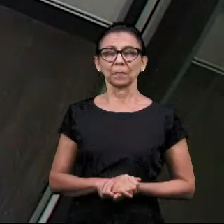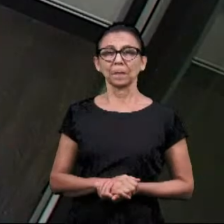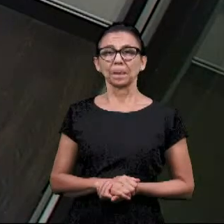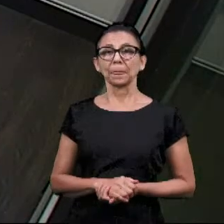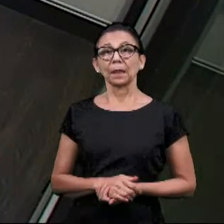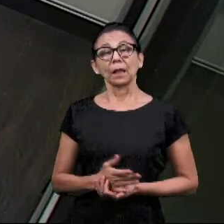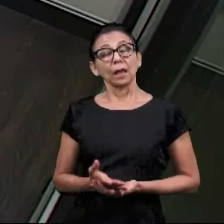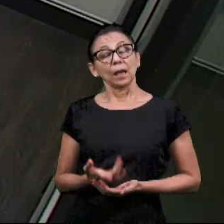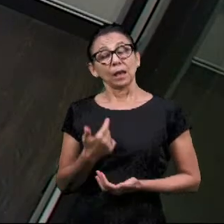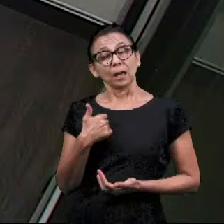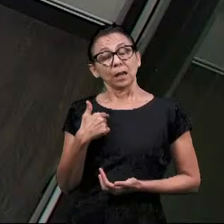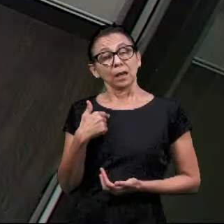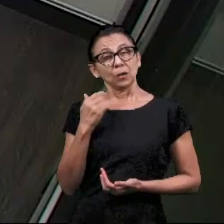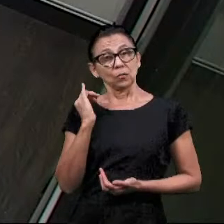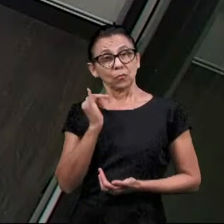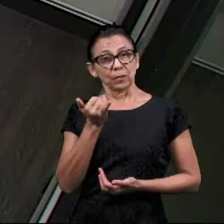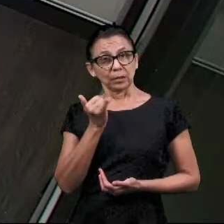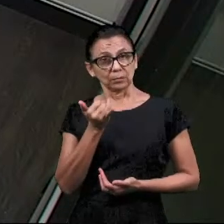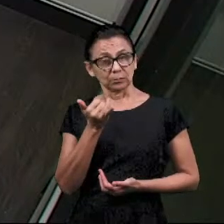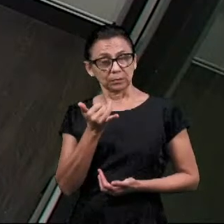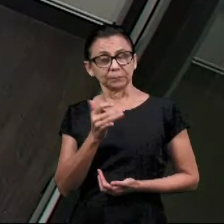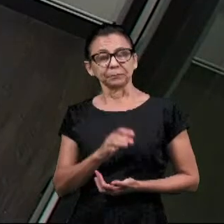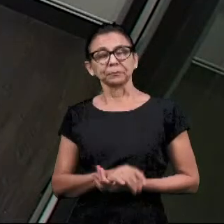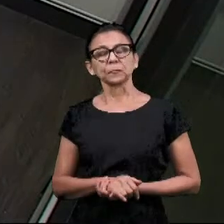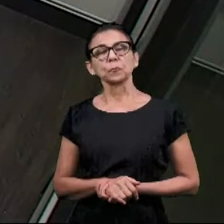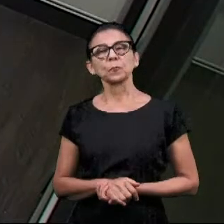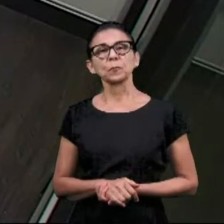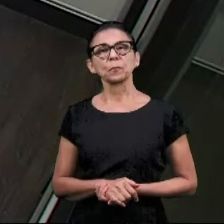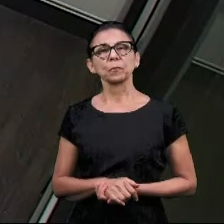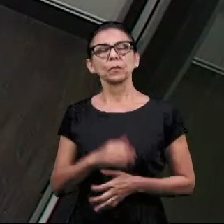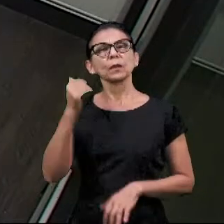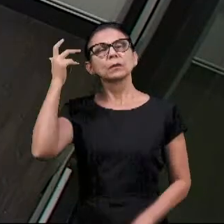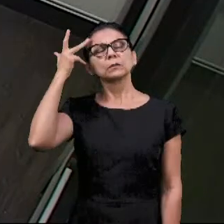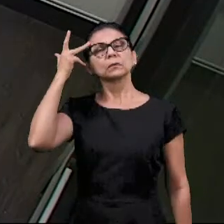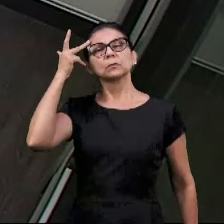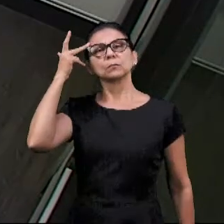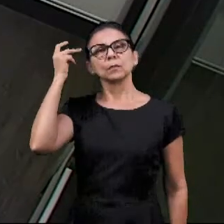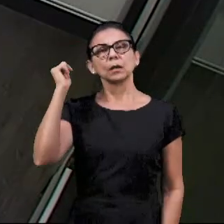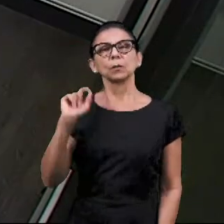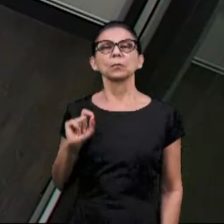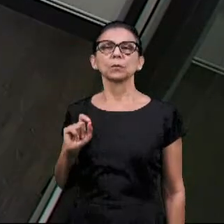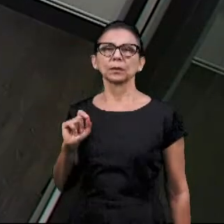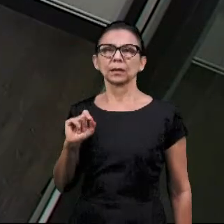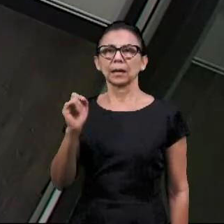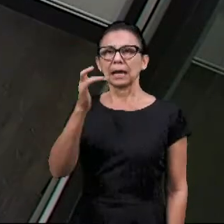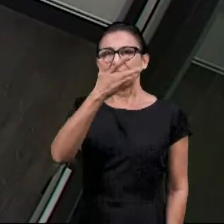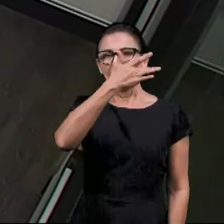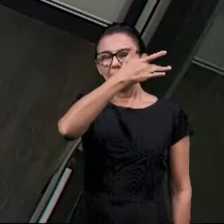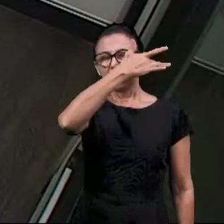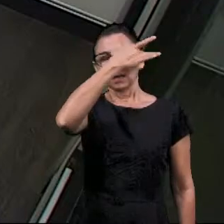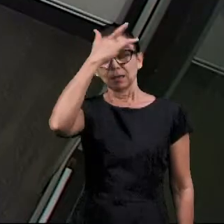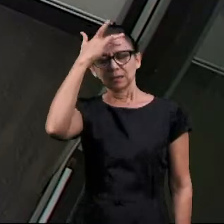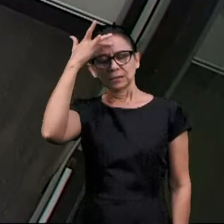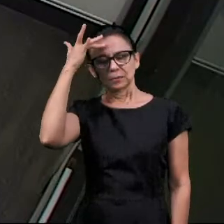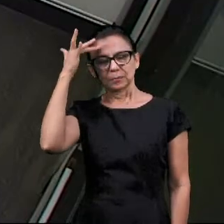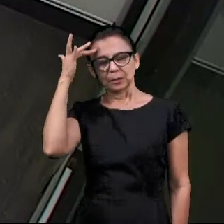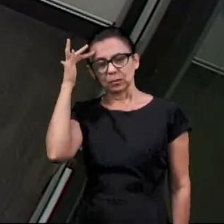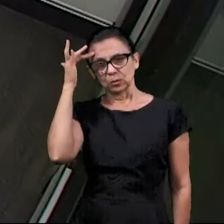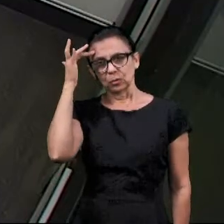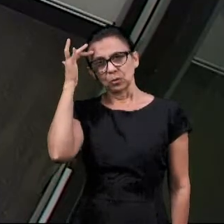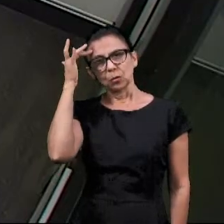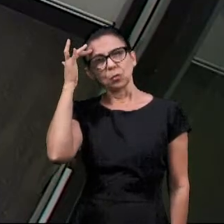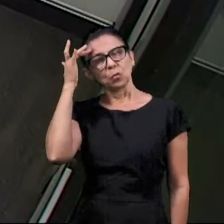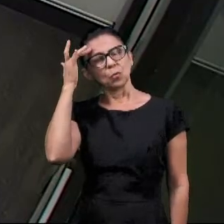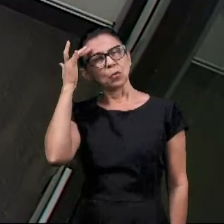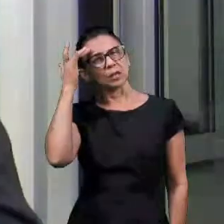seguinte: é muito comum, sobretudo, as pessoas que não estão acostumadas com o meio evangélico,